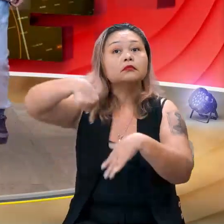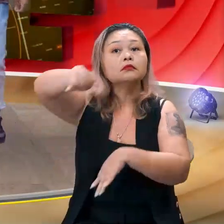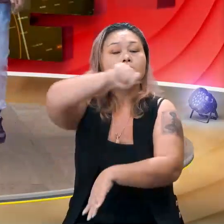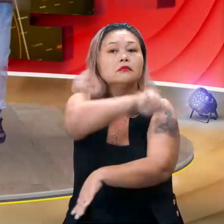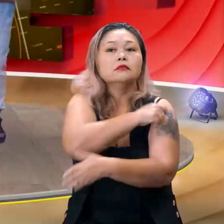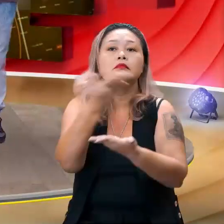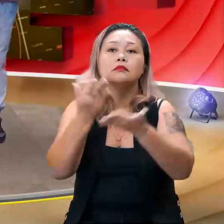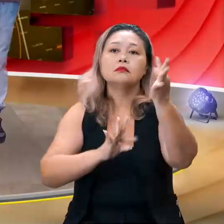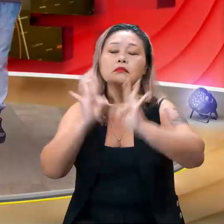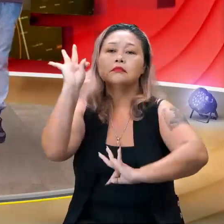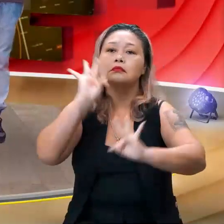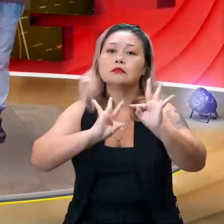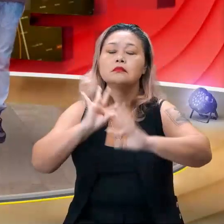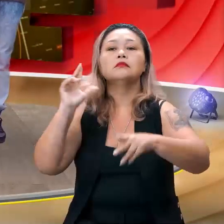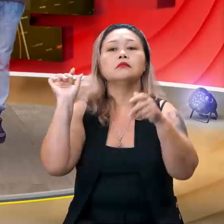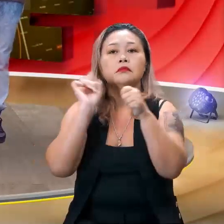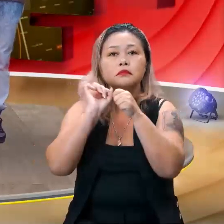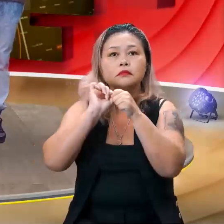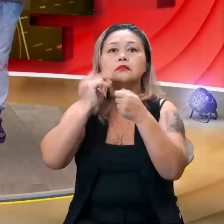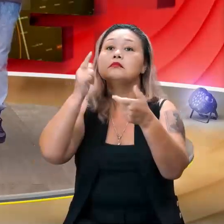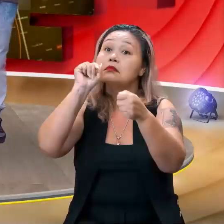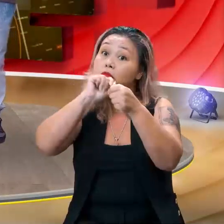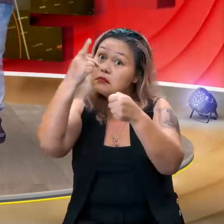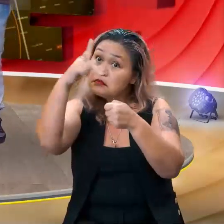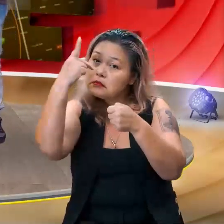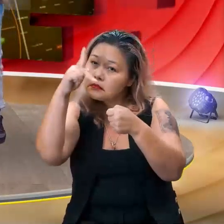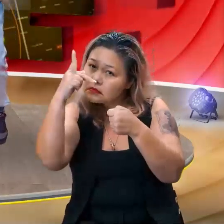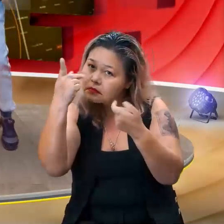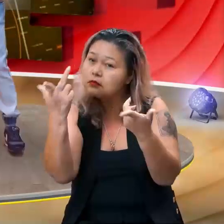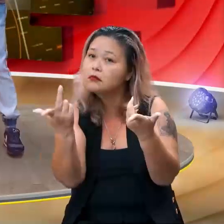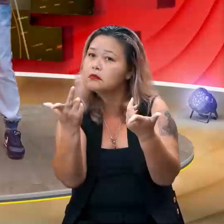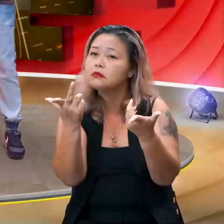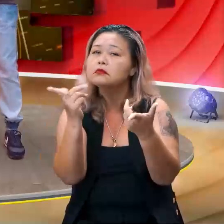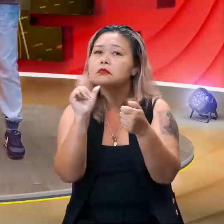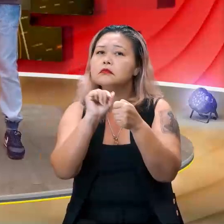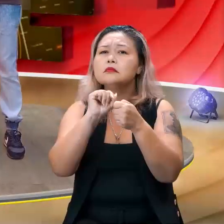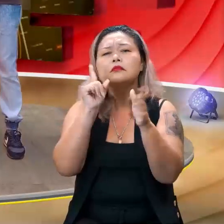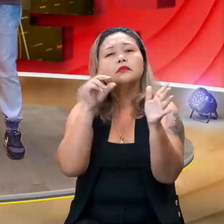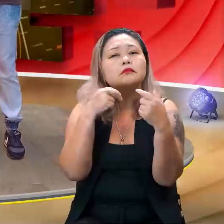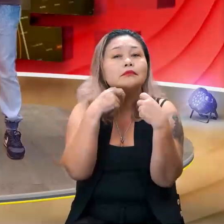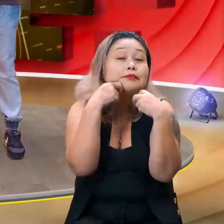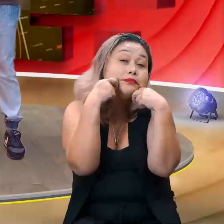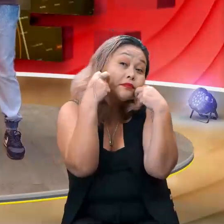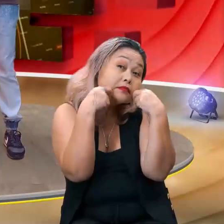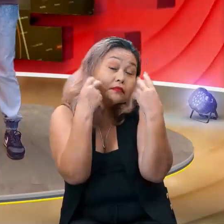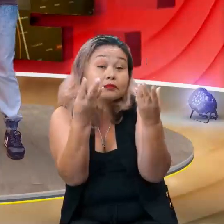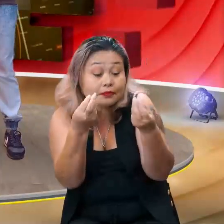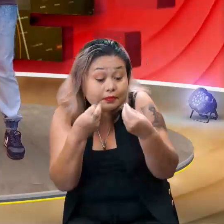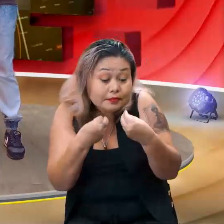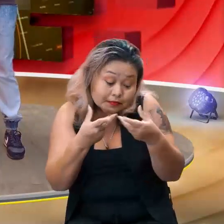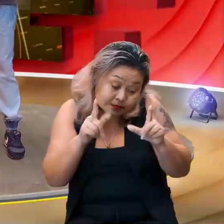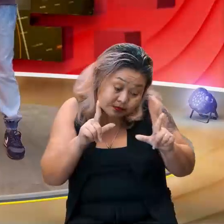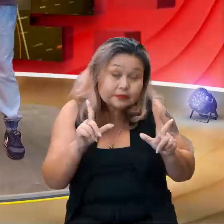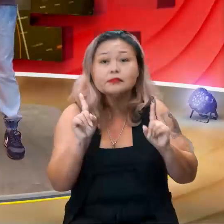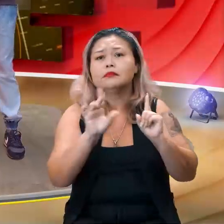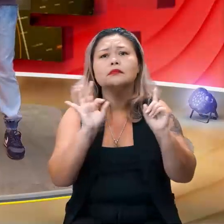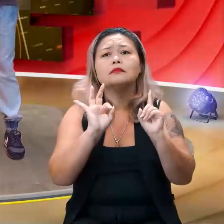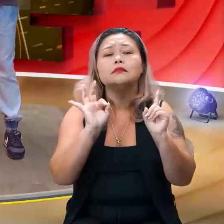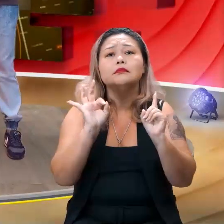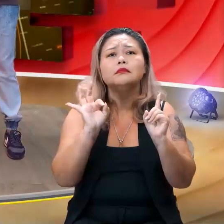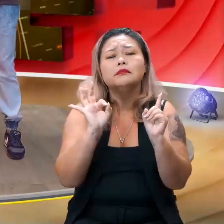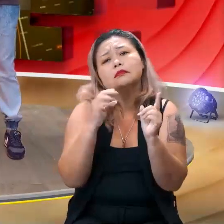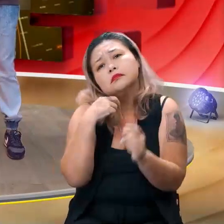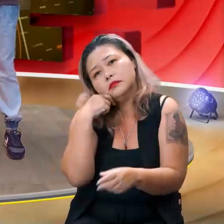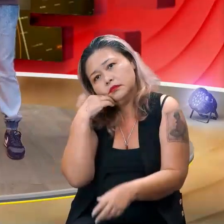mediação estão produzindo. Faça o seu também, vale a pena. Além... Às vezes você tem vergonha, não quer mandar para a gente, não quer mostrar. Não, eu sou